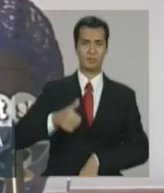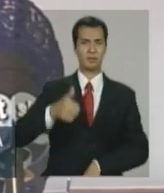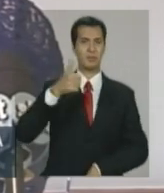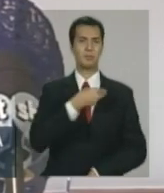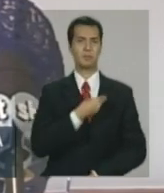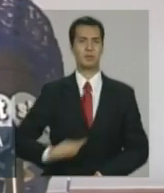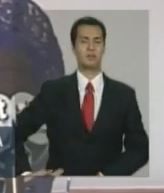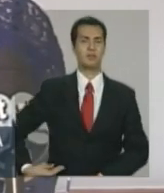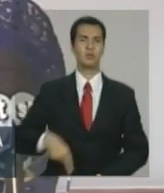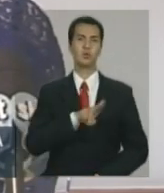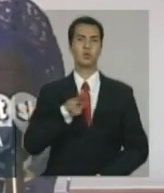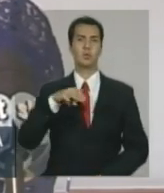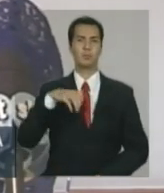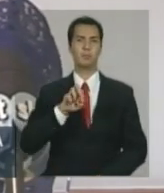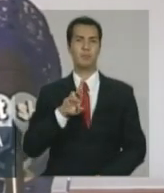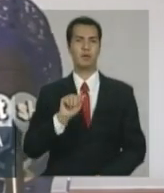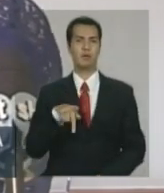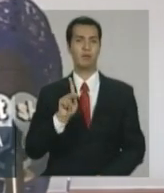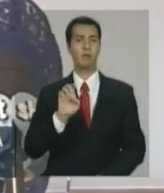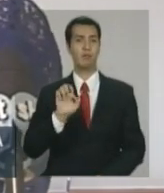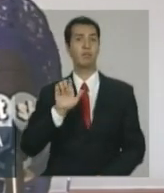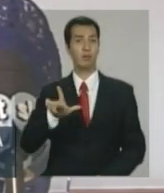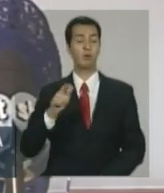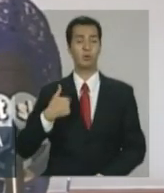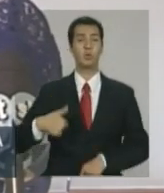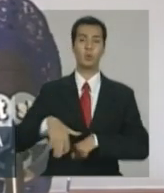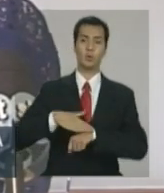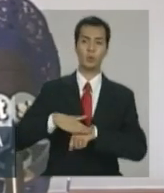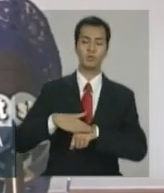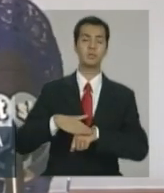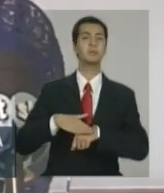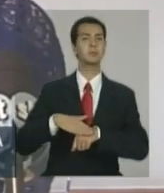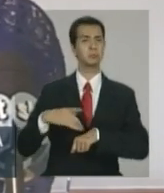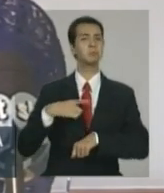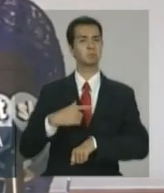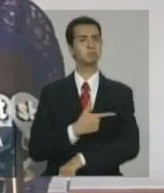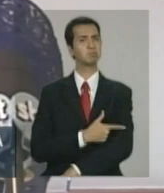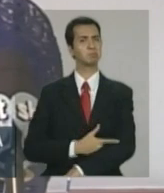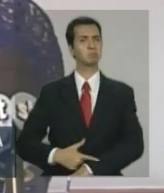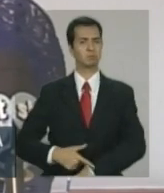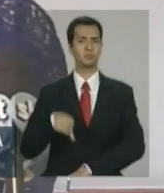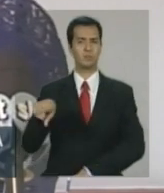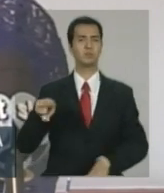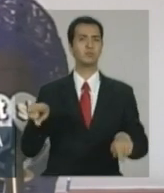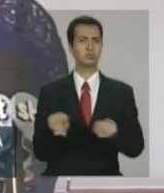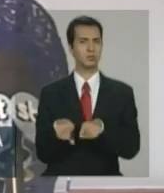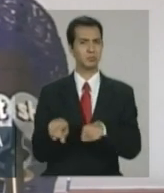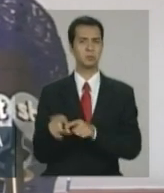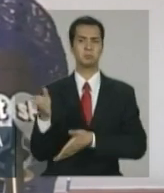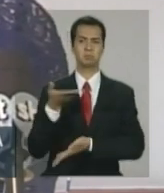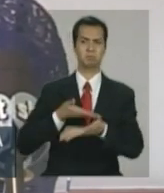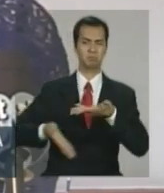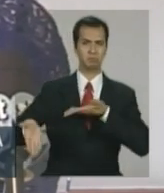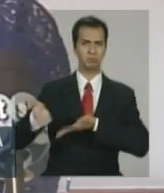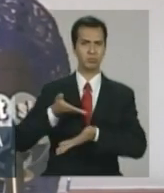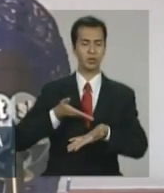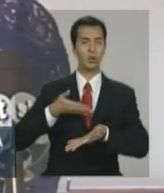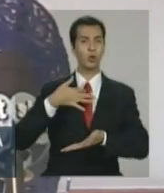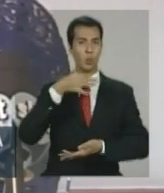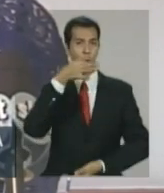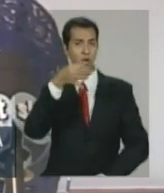eu diria assim, civilizada e gentil da parte dela. E acho